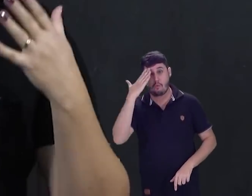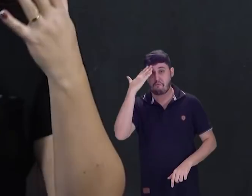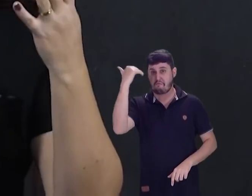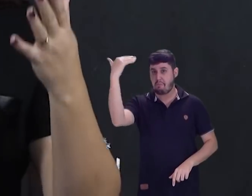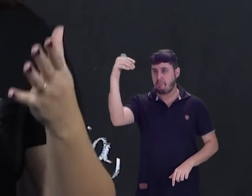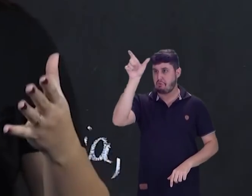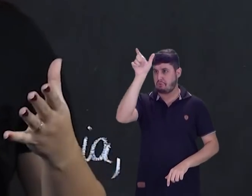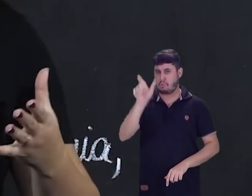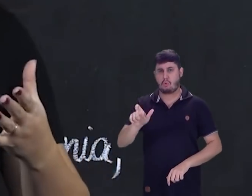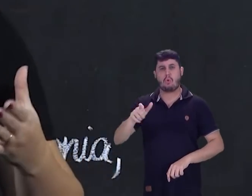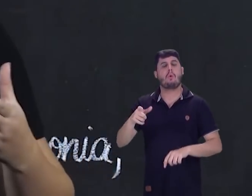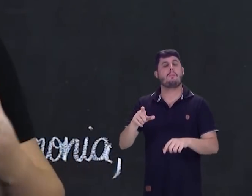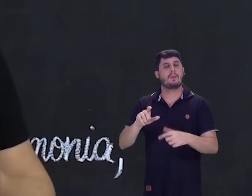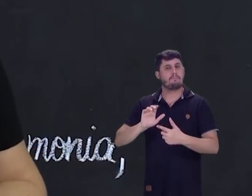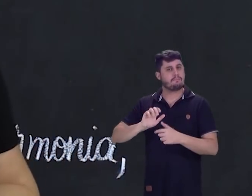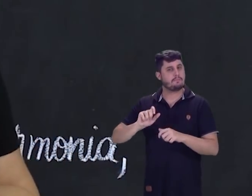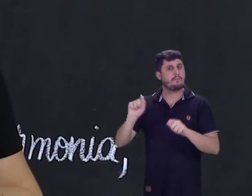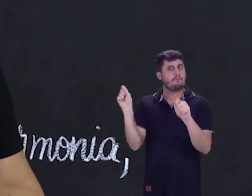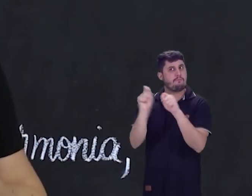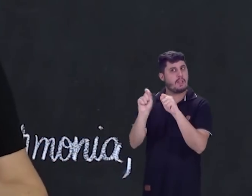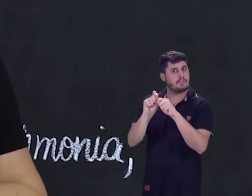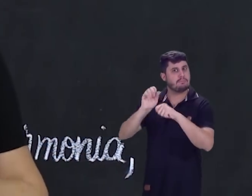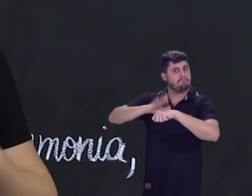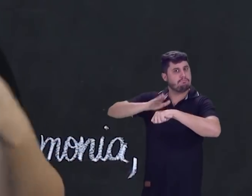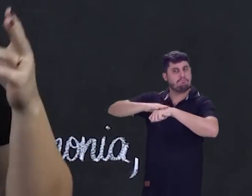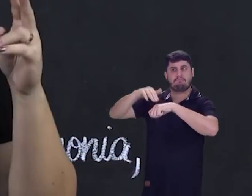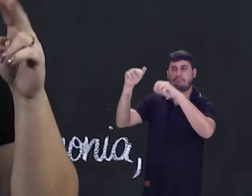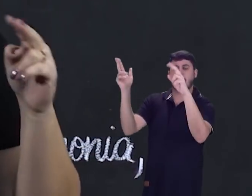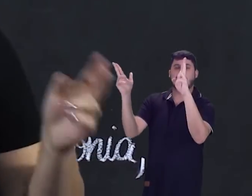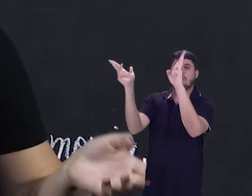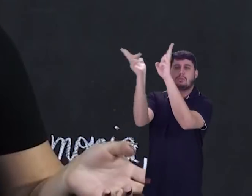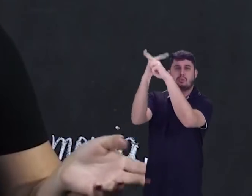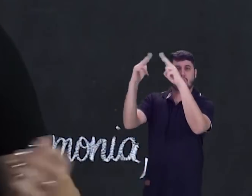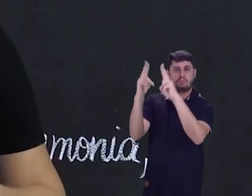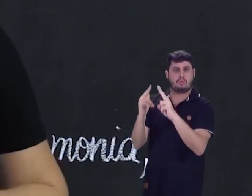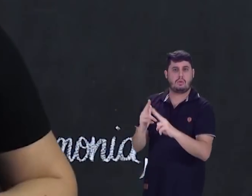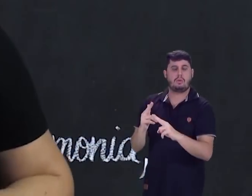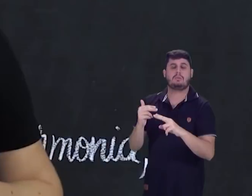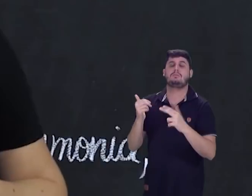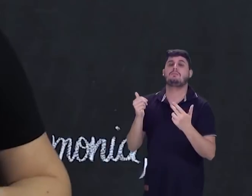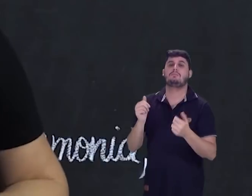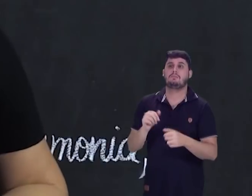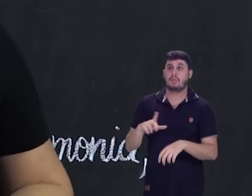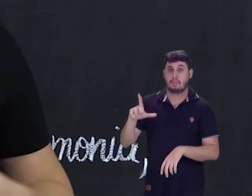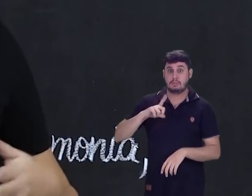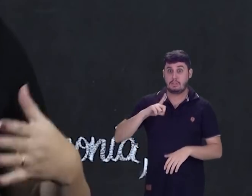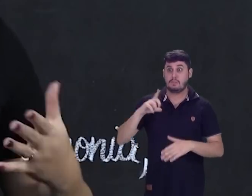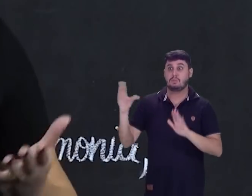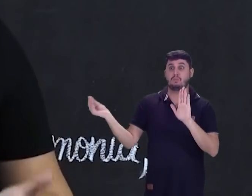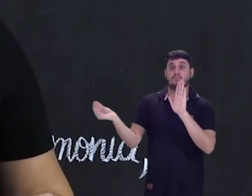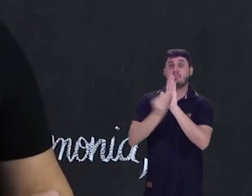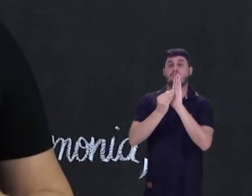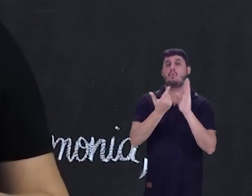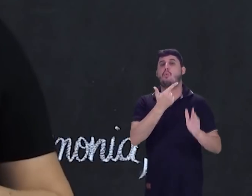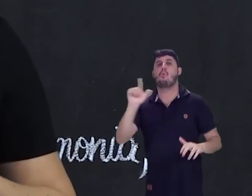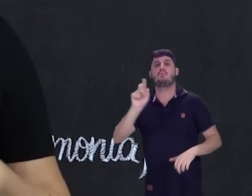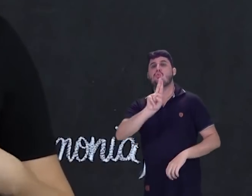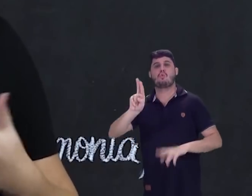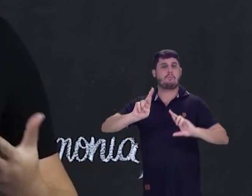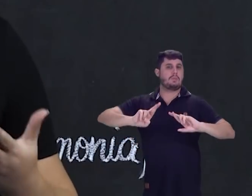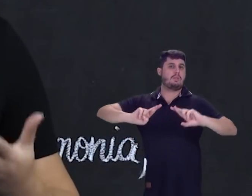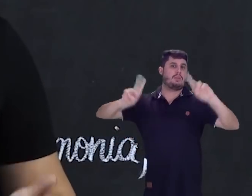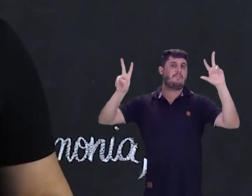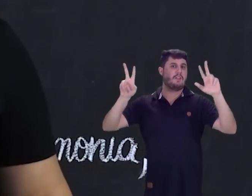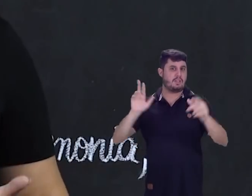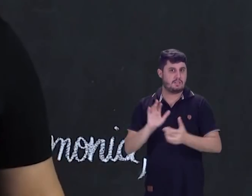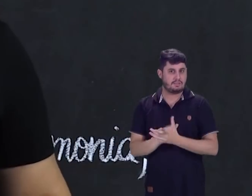que ele levou lá para apresentar esse urinol no anonimato, assinado com outro nome fictício.